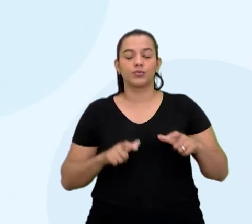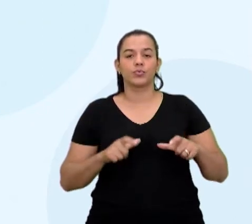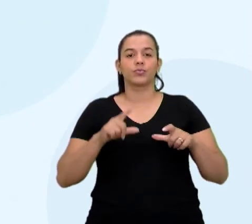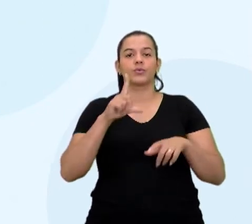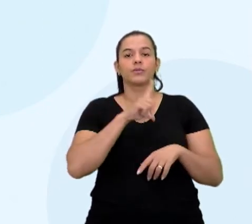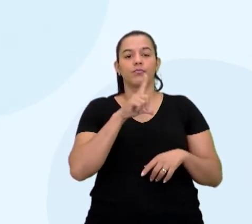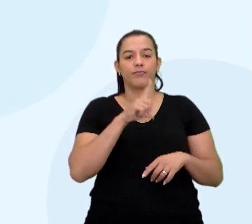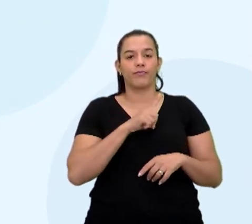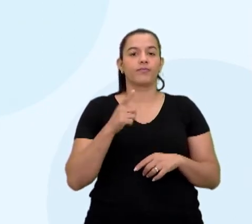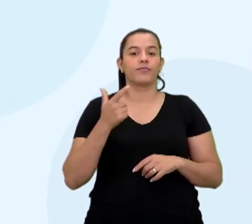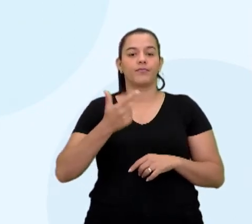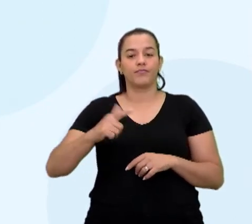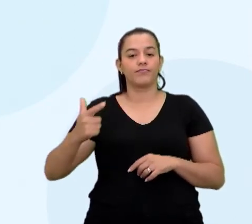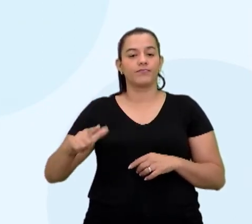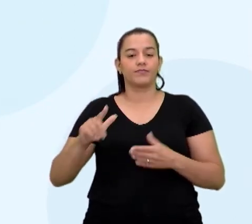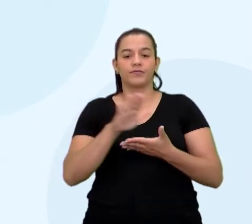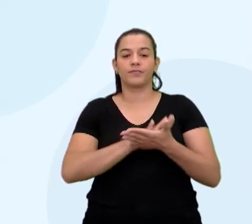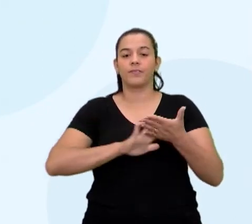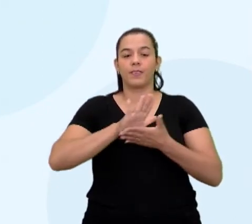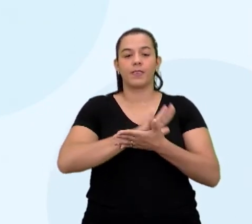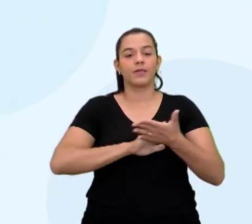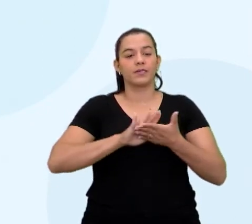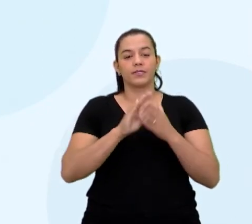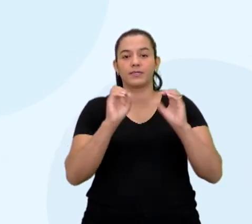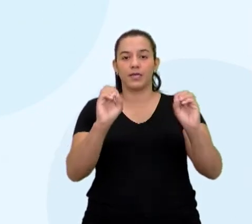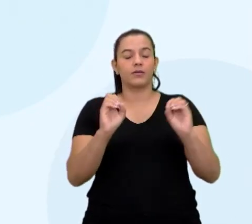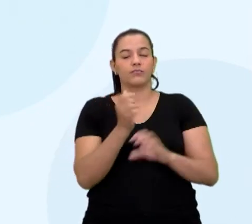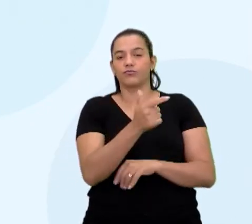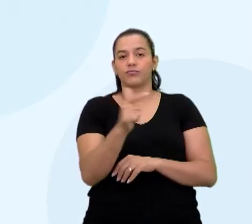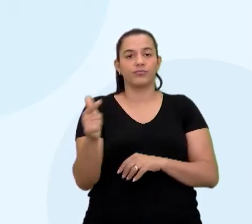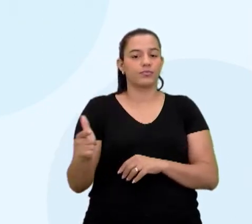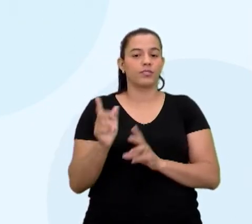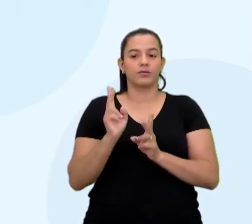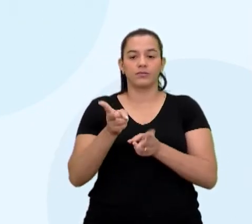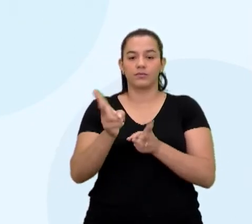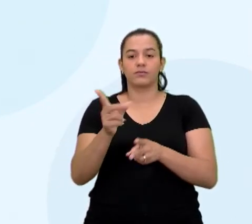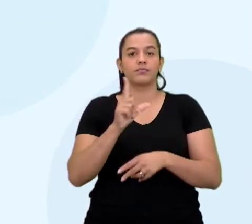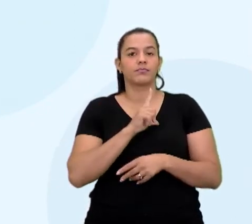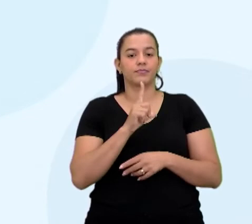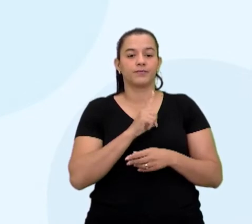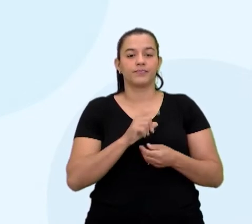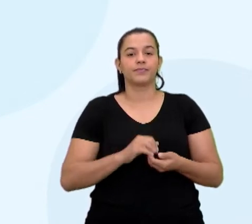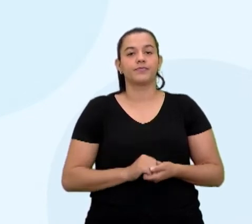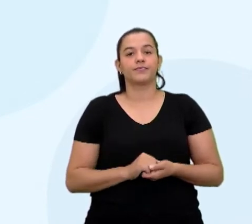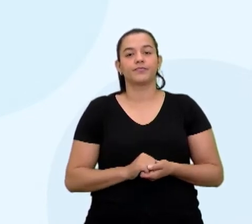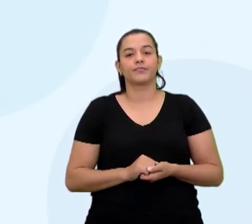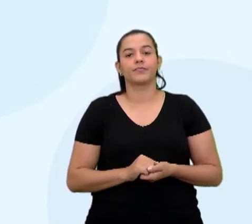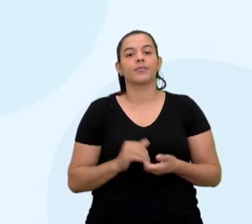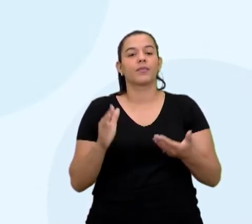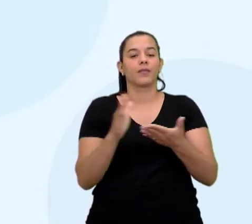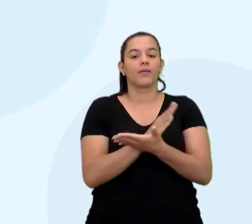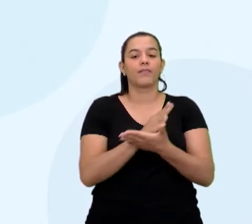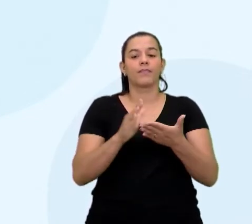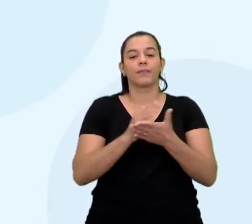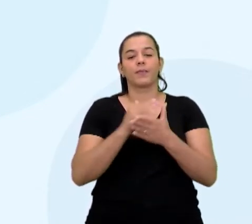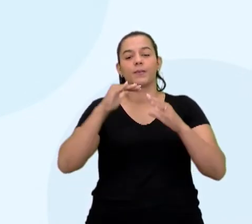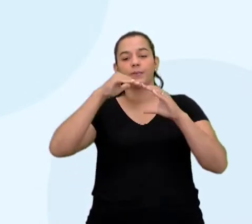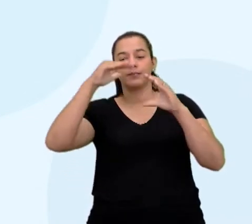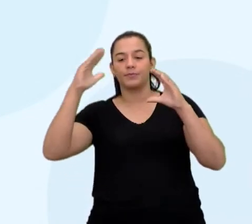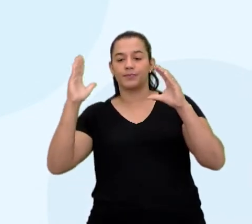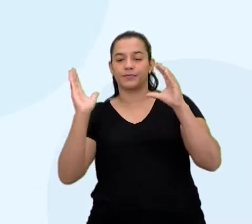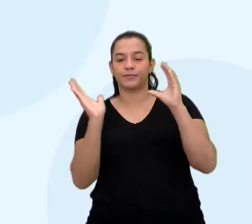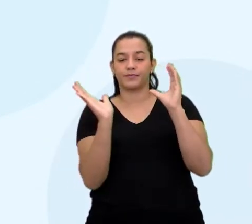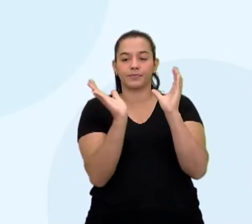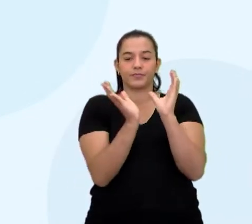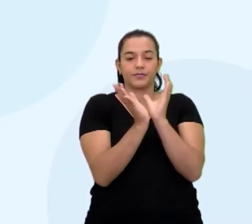existe exceção, nem na Antártida você tem essa exceção. O que eu quero destacar para vocês são as laterais lá no Oceano